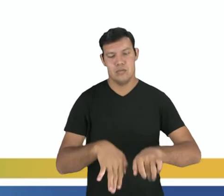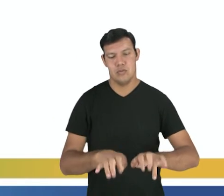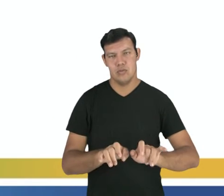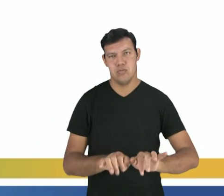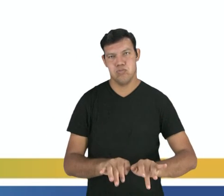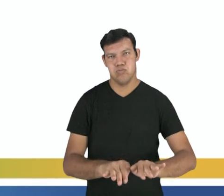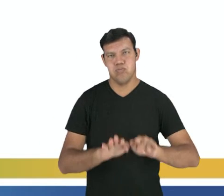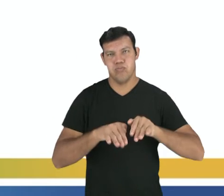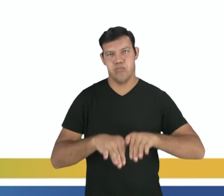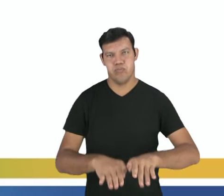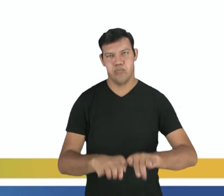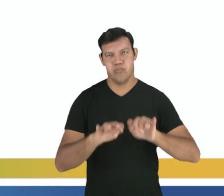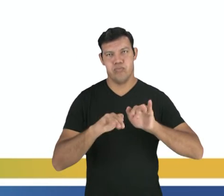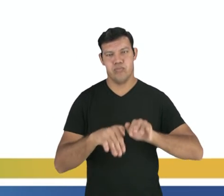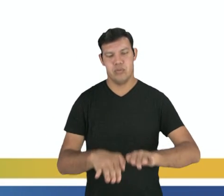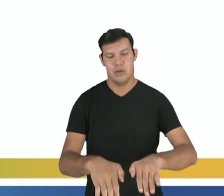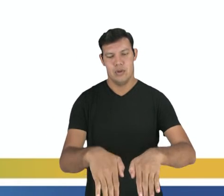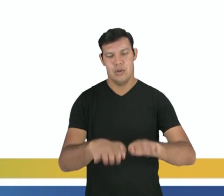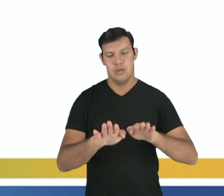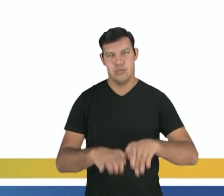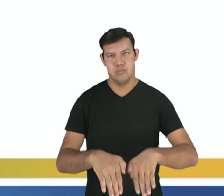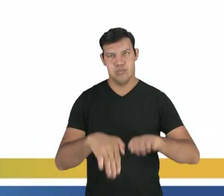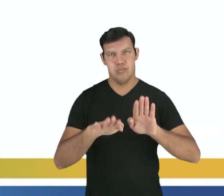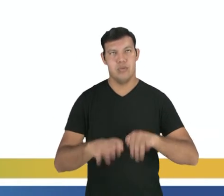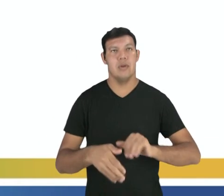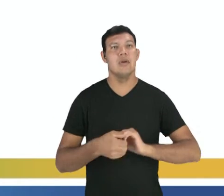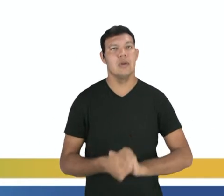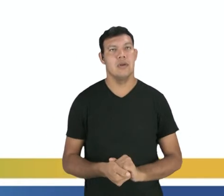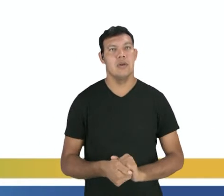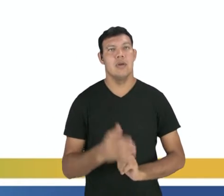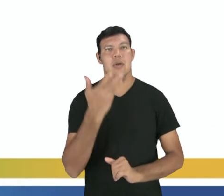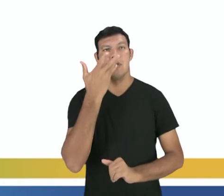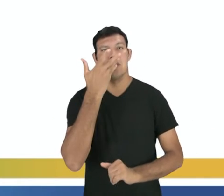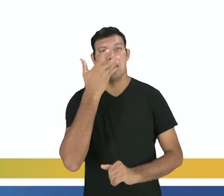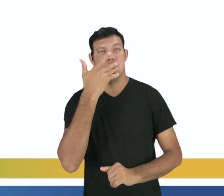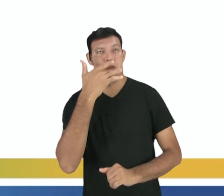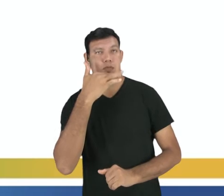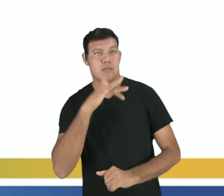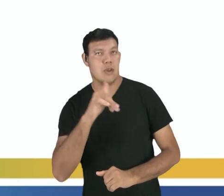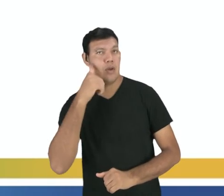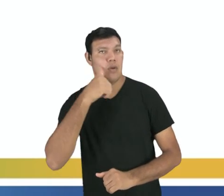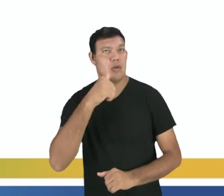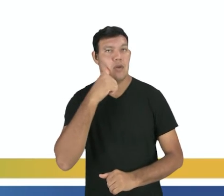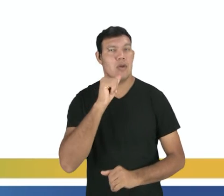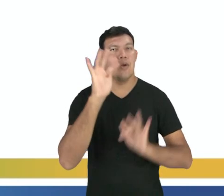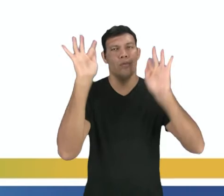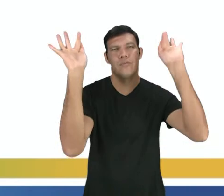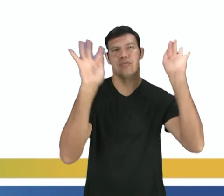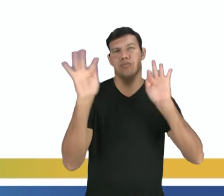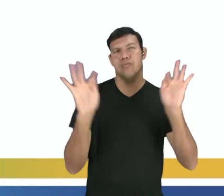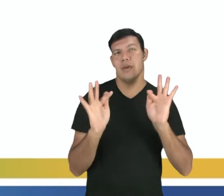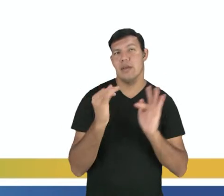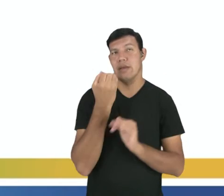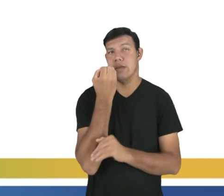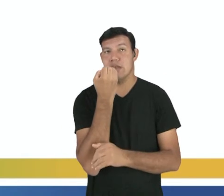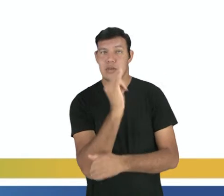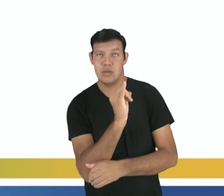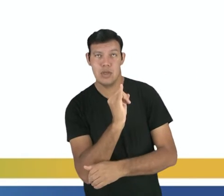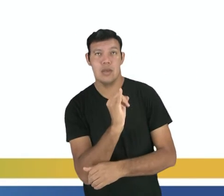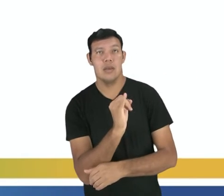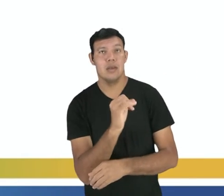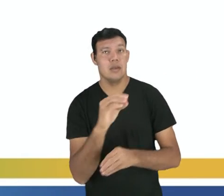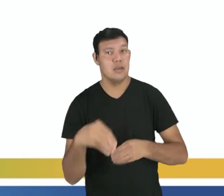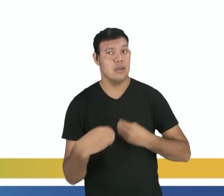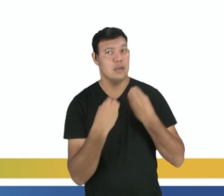menina ficará muito feliz se você lhe der aquela boneca. Enquanto a mãe costurava, Pasqualina